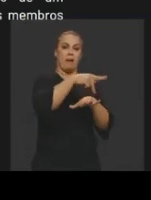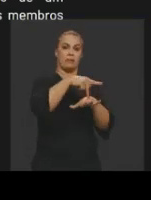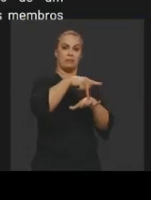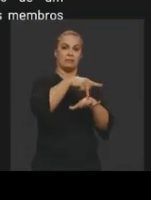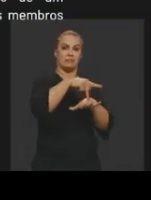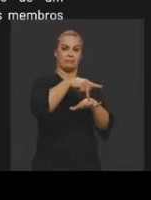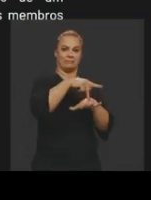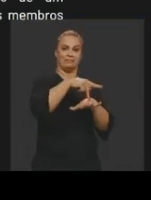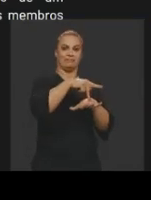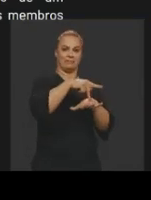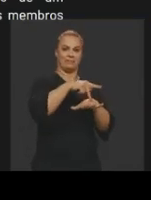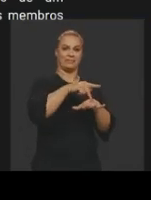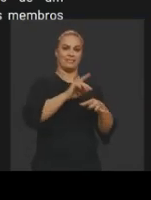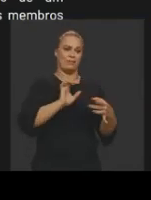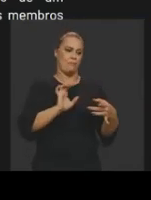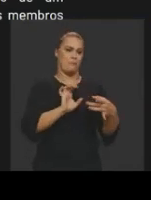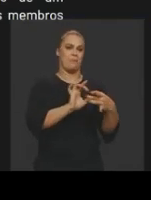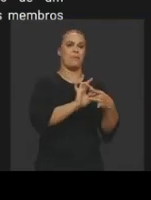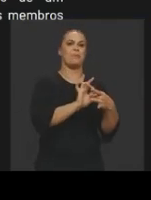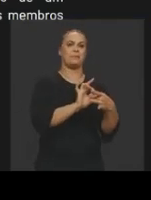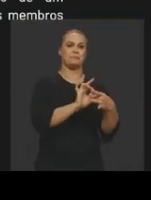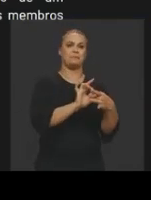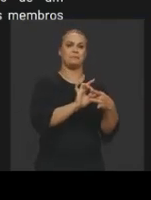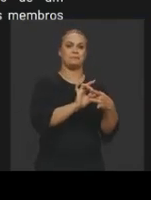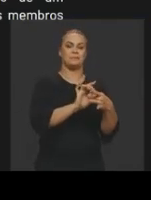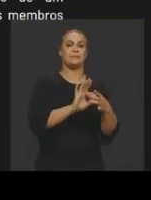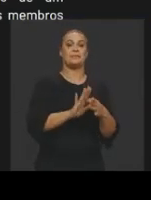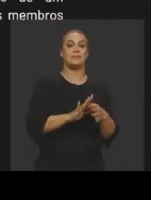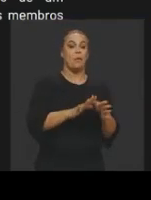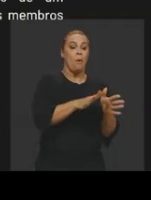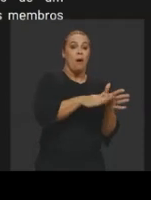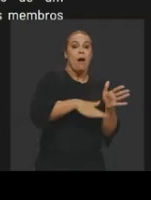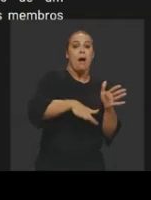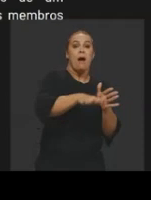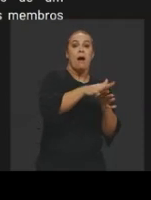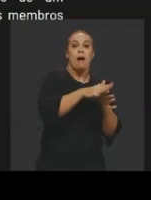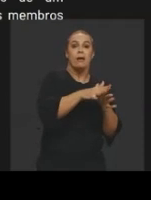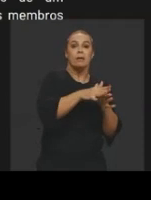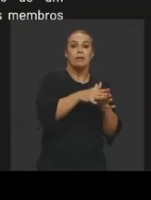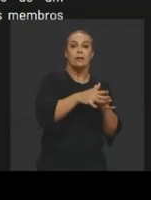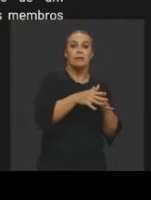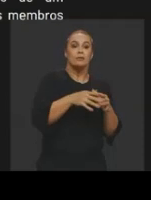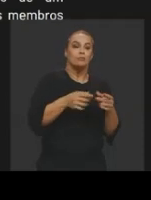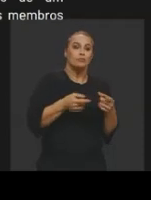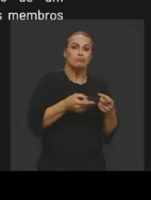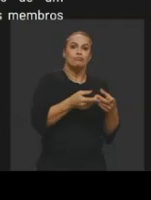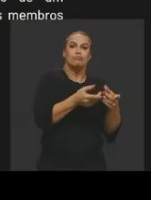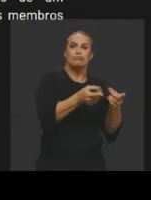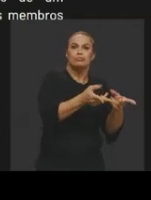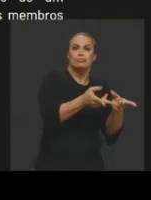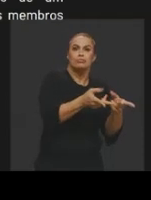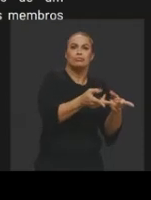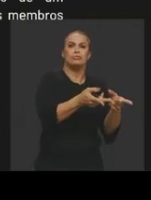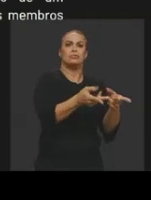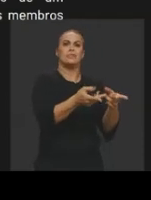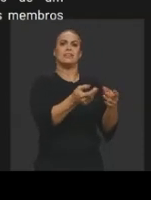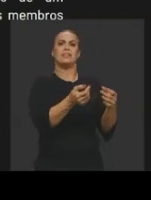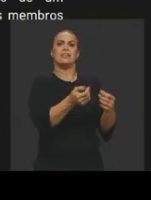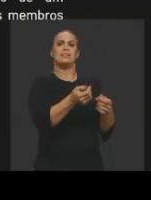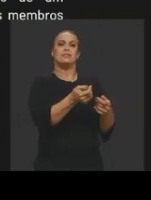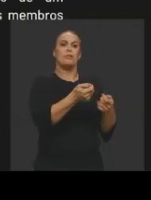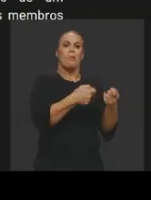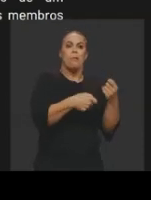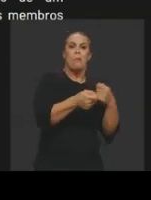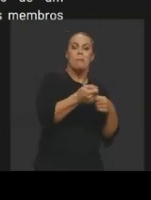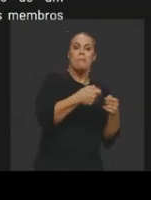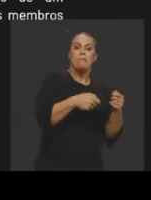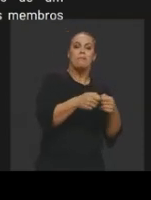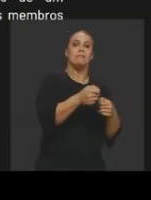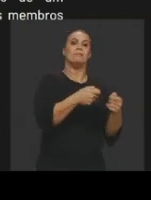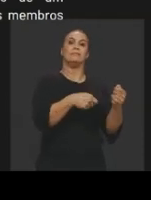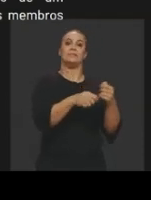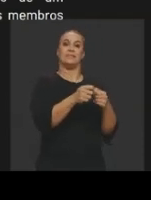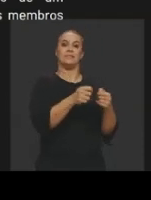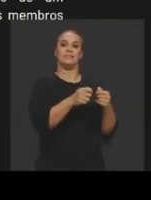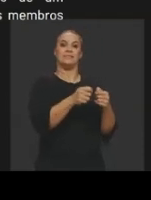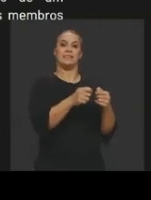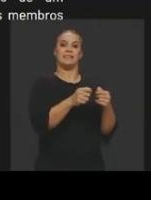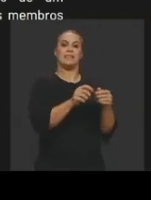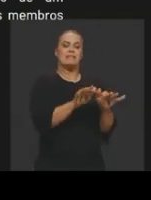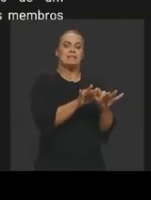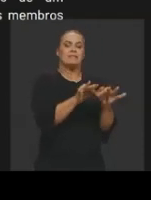zona de livre comércio seria o modelo mais simplificado, talvez, de blocos econômicos ou menos complexo, né?